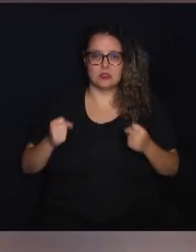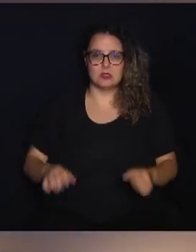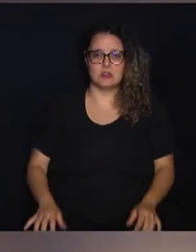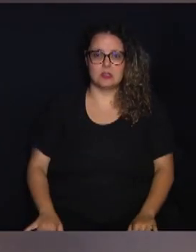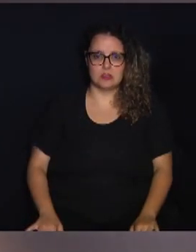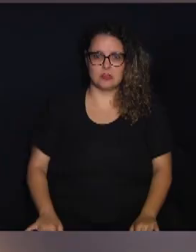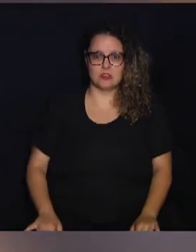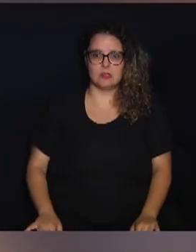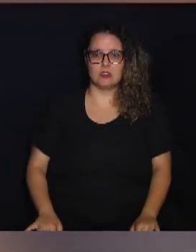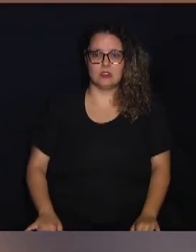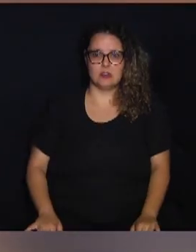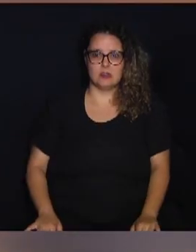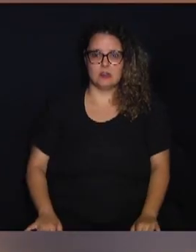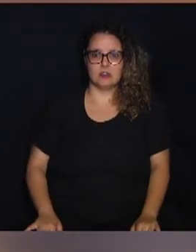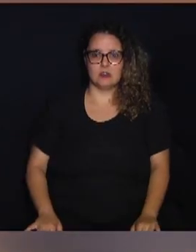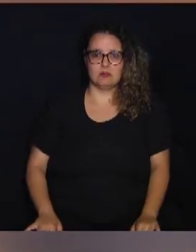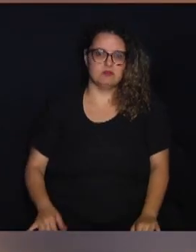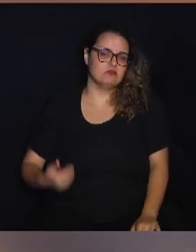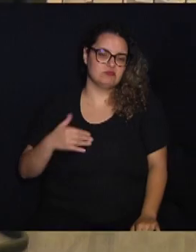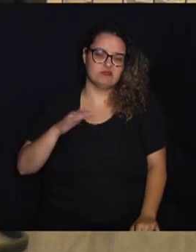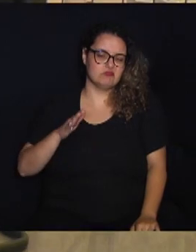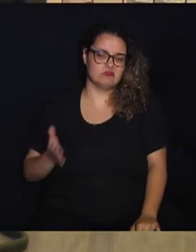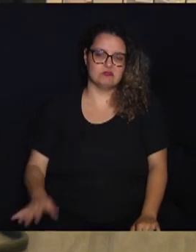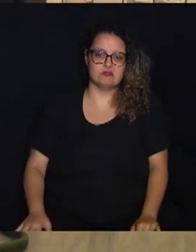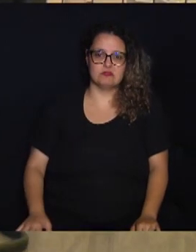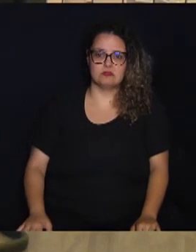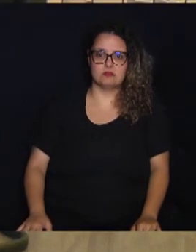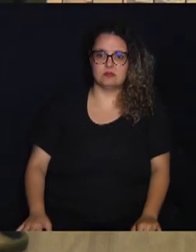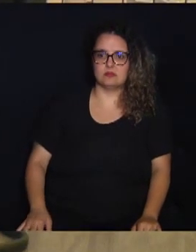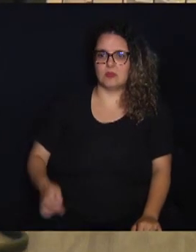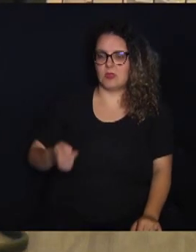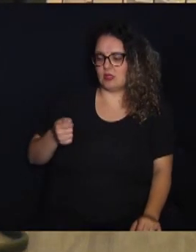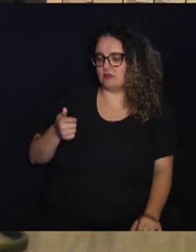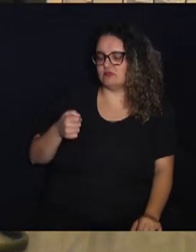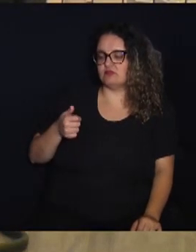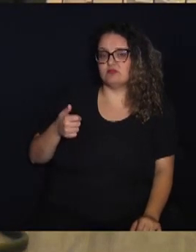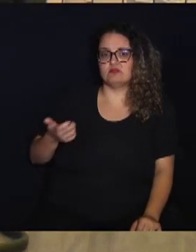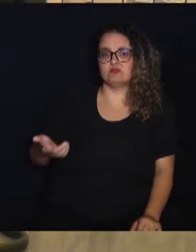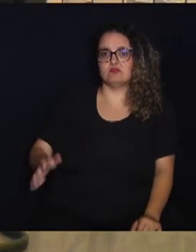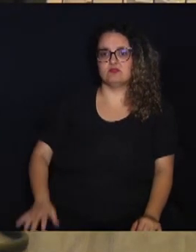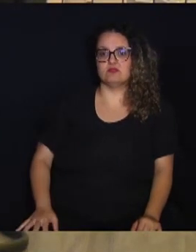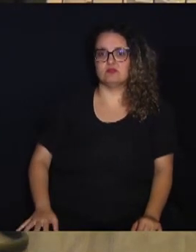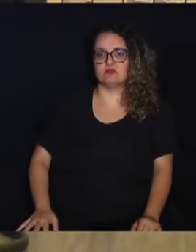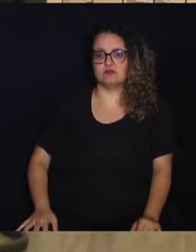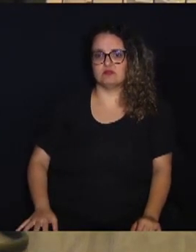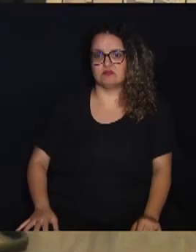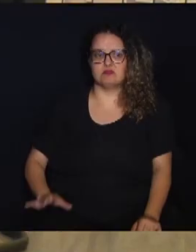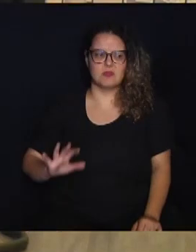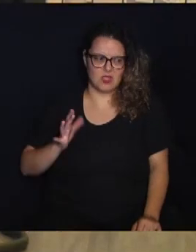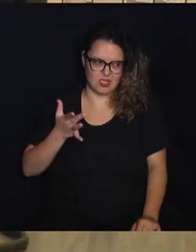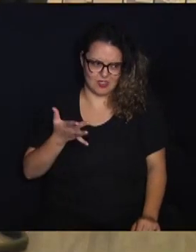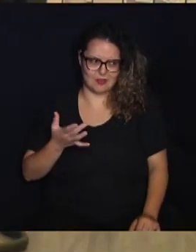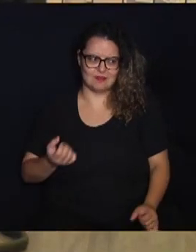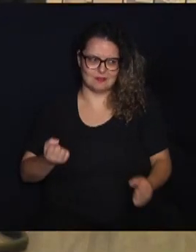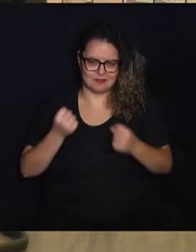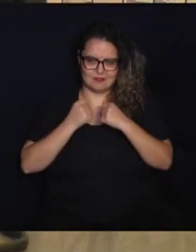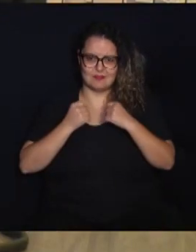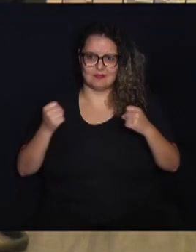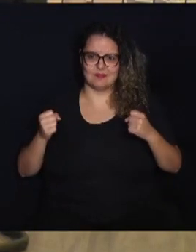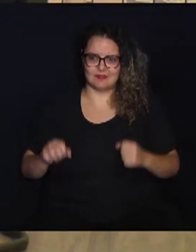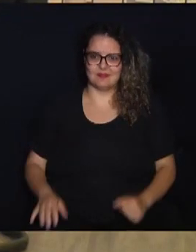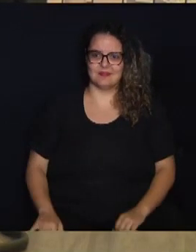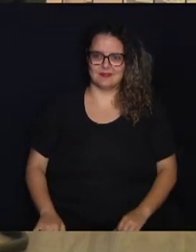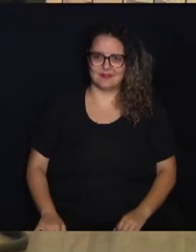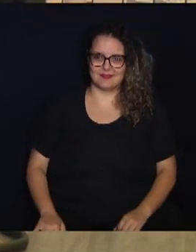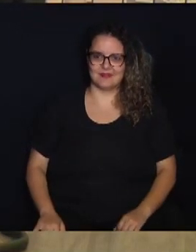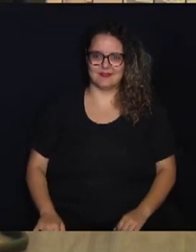fazer, não tá ligando, tá olhando o celular. Olha só, Isso acontece na academia? Marcela, As vou